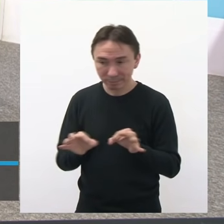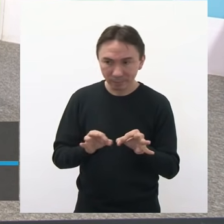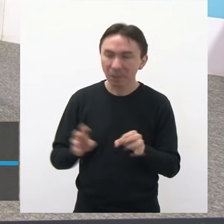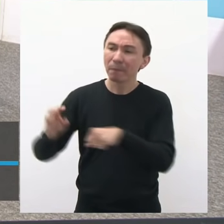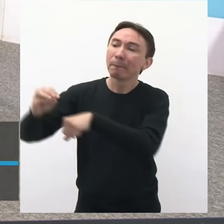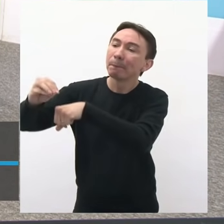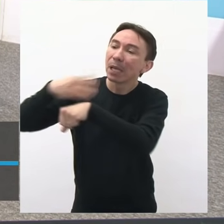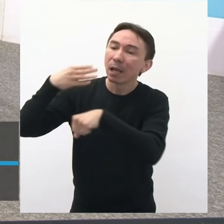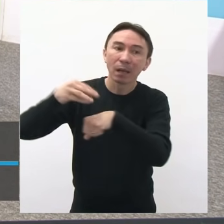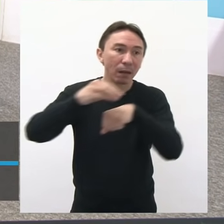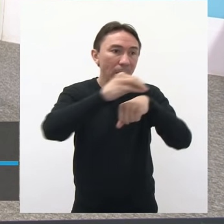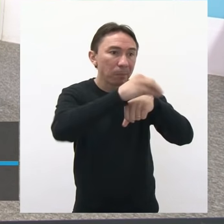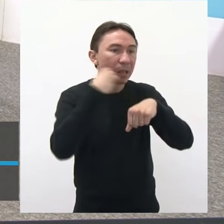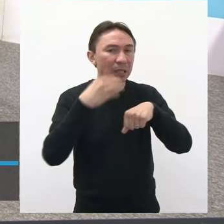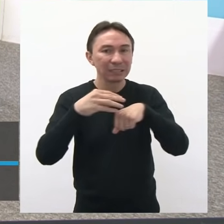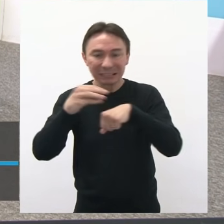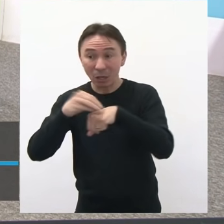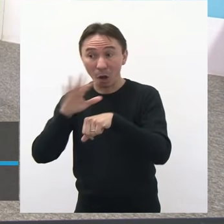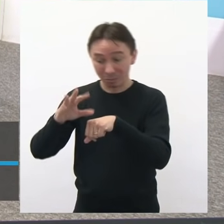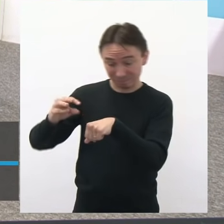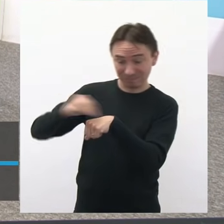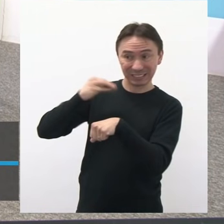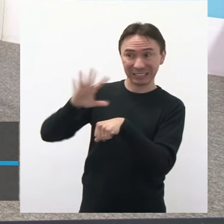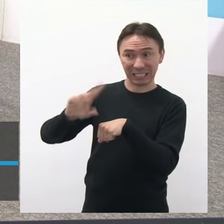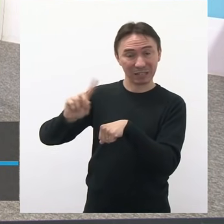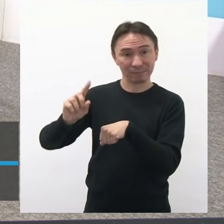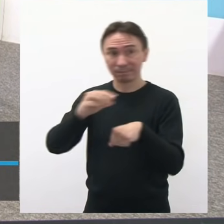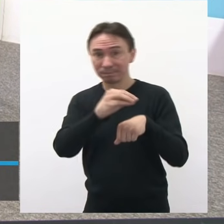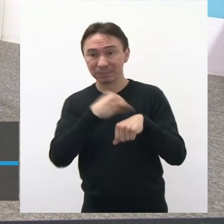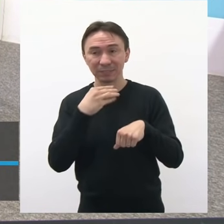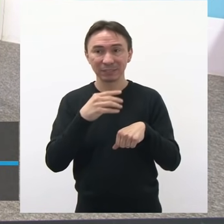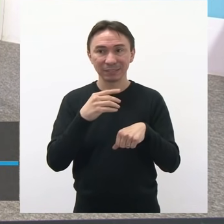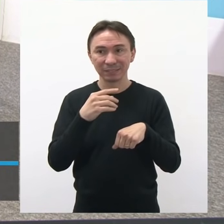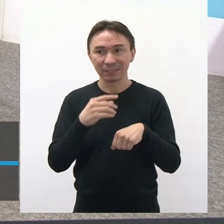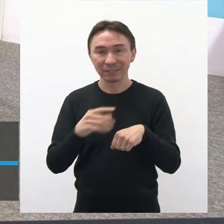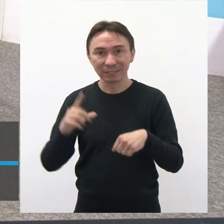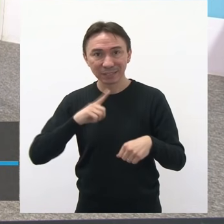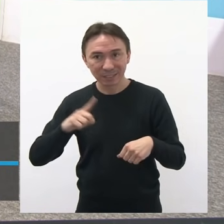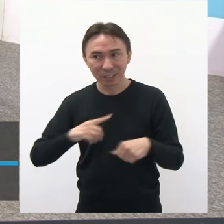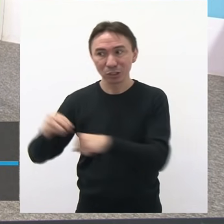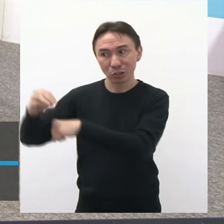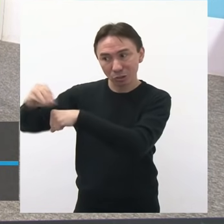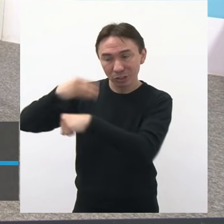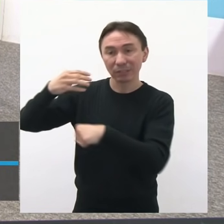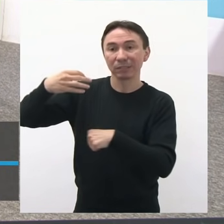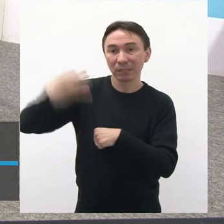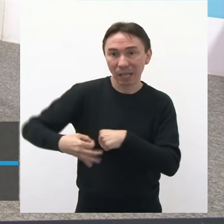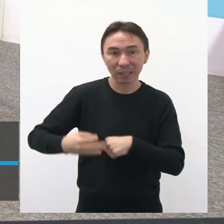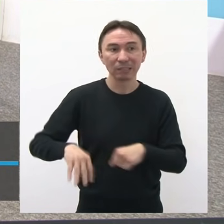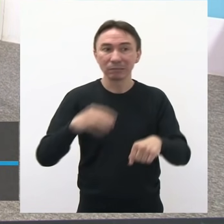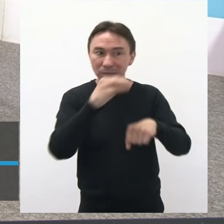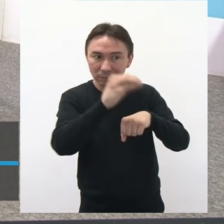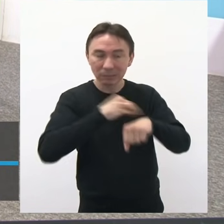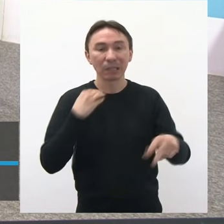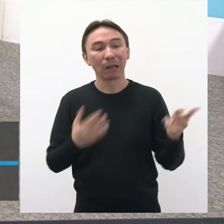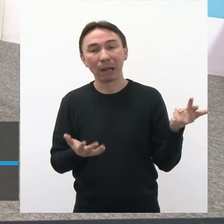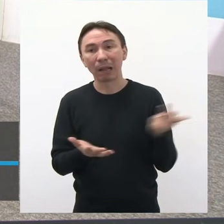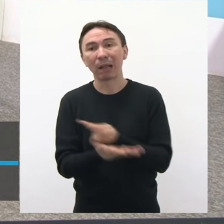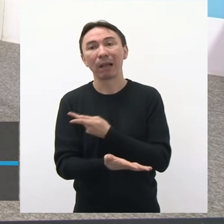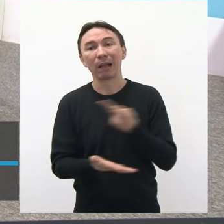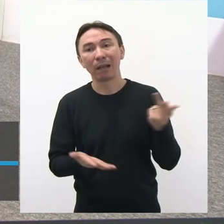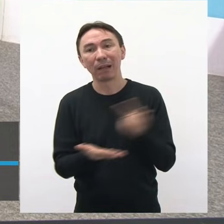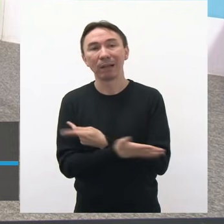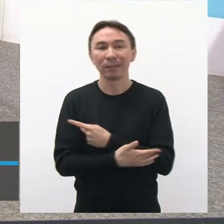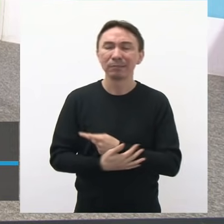essa dica. Não segue essa dica. Porque um de nós dois vai estar dando uma dica certa e o outro vai estar dando uma dica errada.